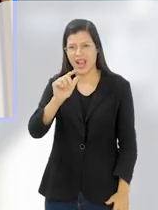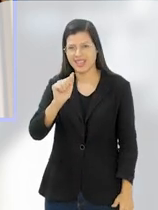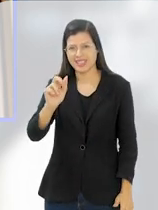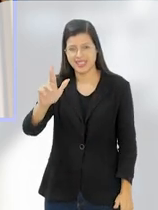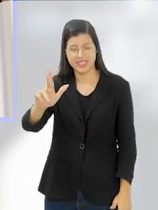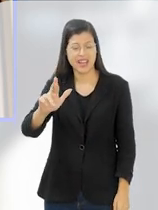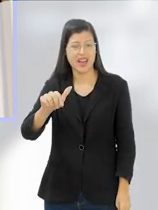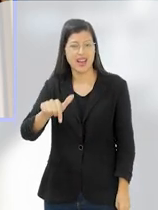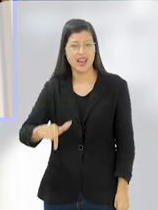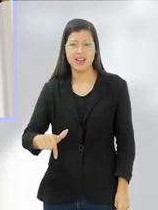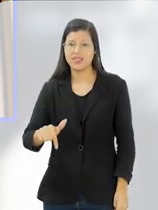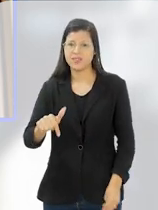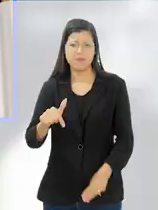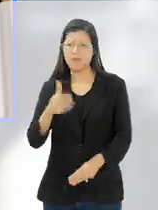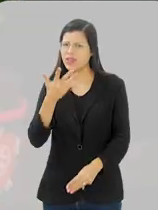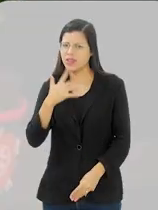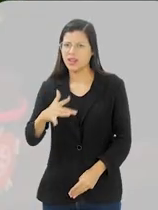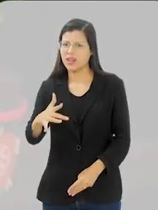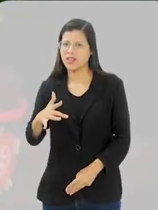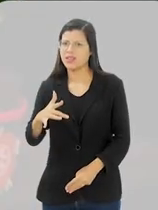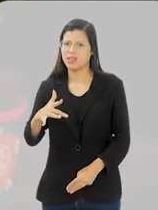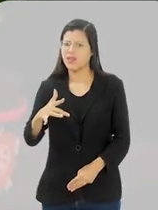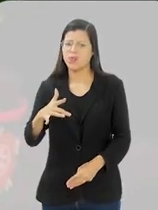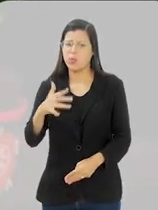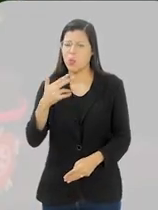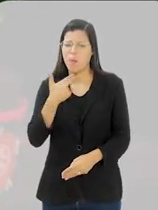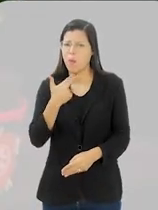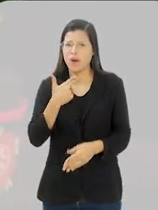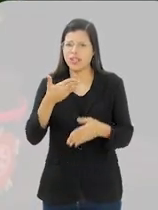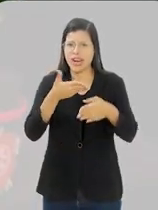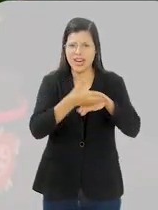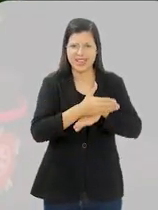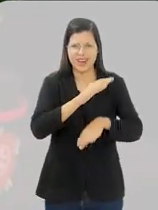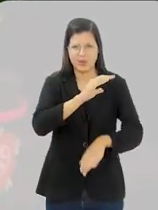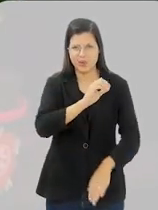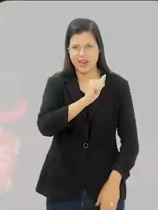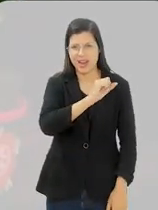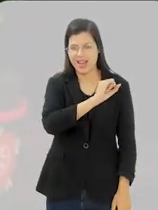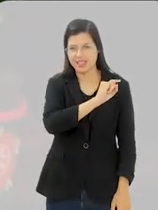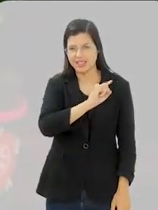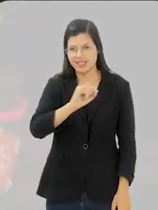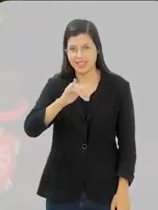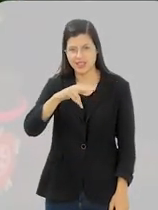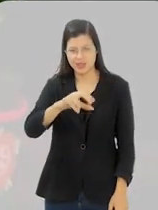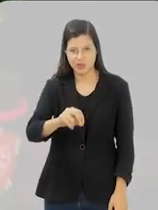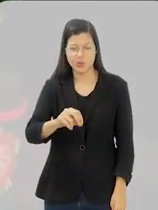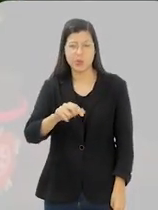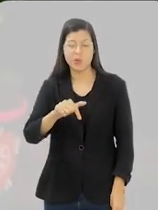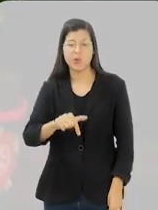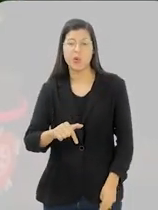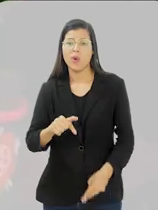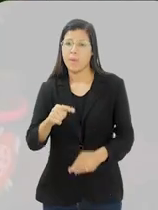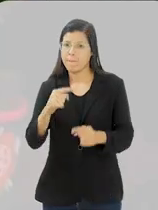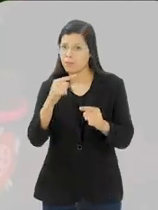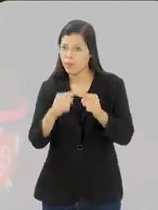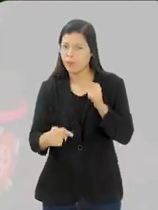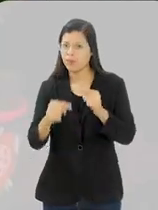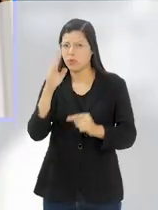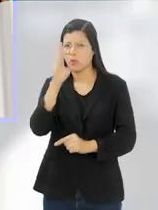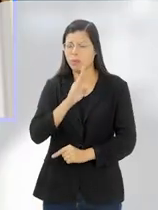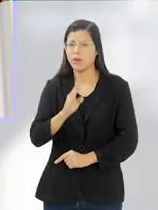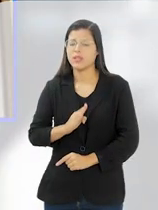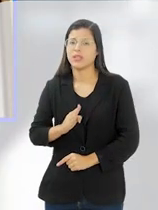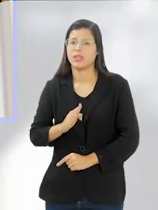Nenhuma criança entra em cassino em nenhum lugar do mundo. E cuja propaganda também é perigosa e proibida no